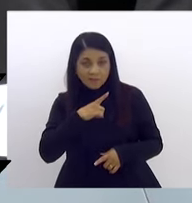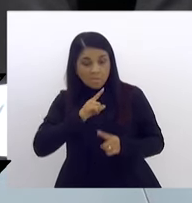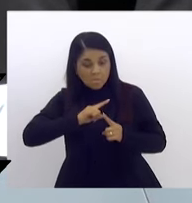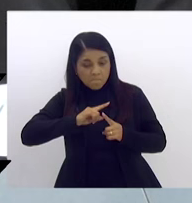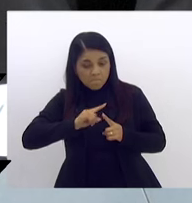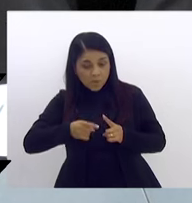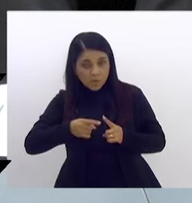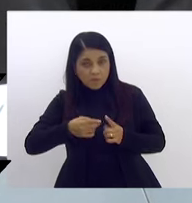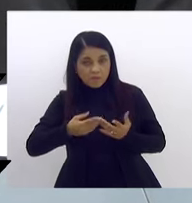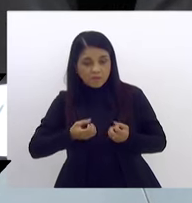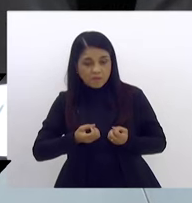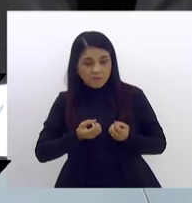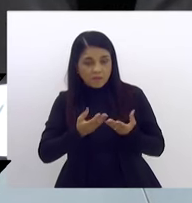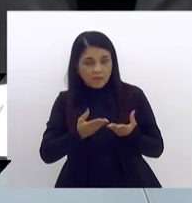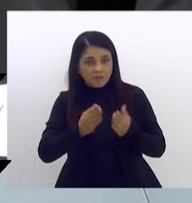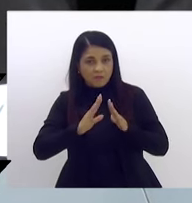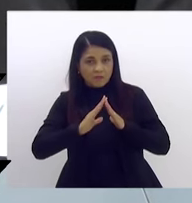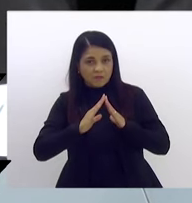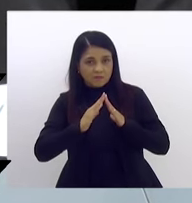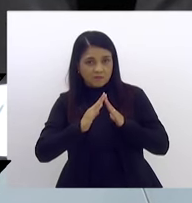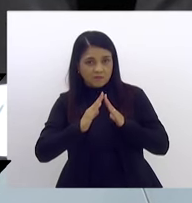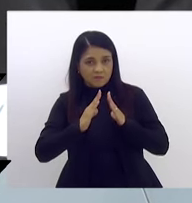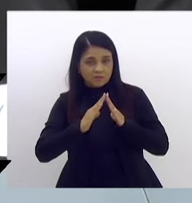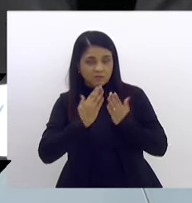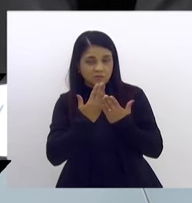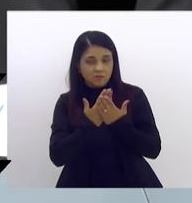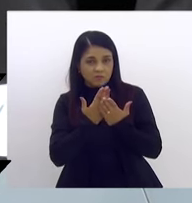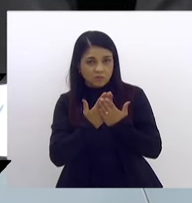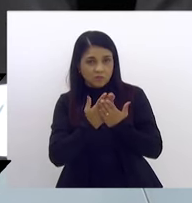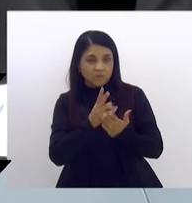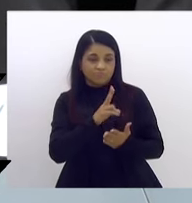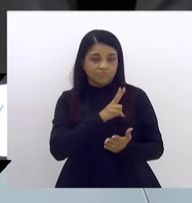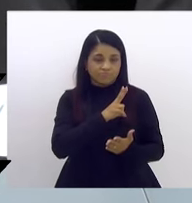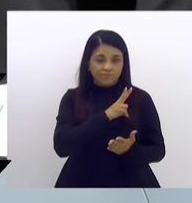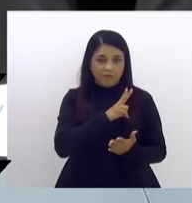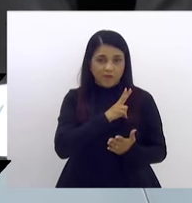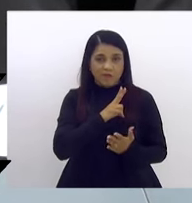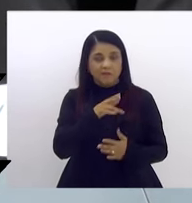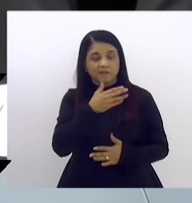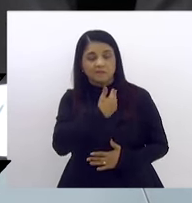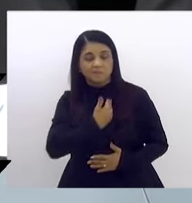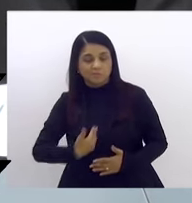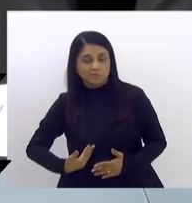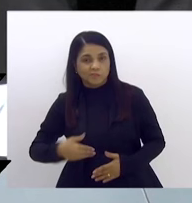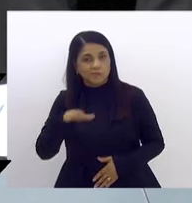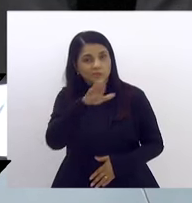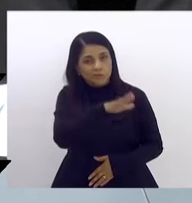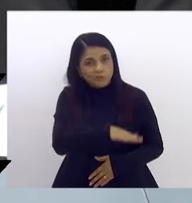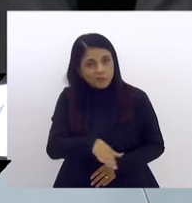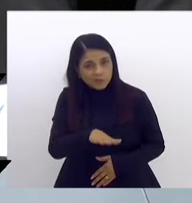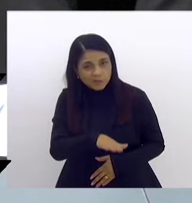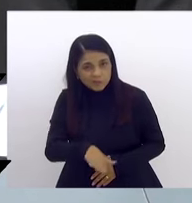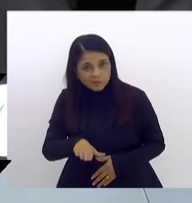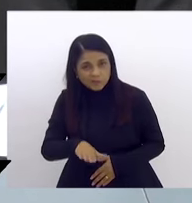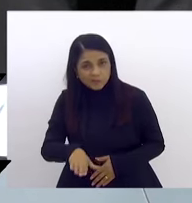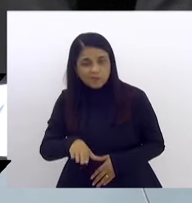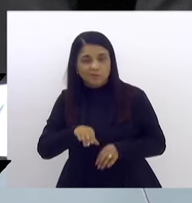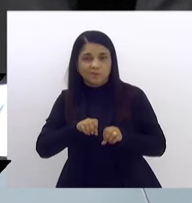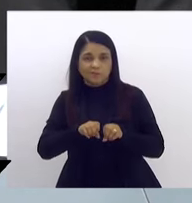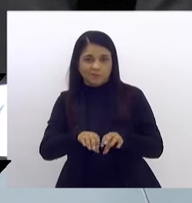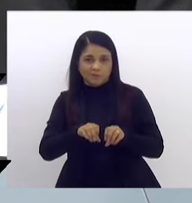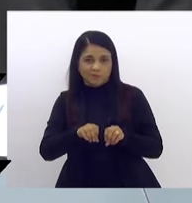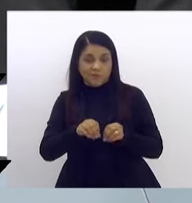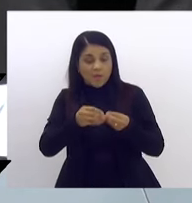fornecidos nas instituições públicas e privadas de educação infantil Aí ele dá